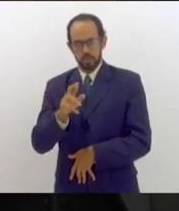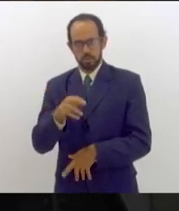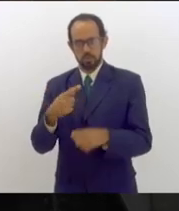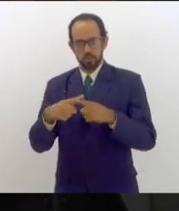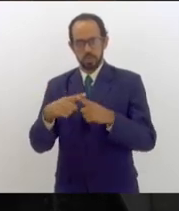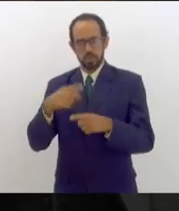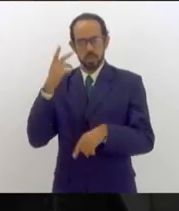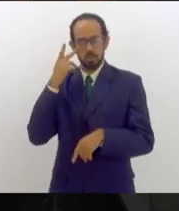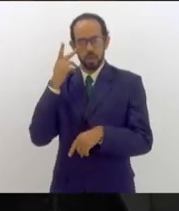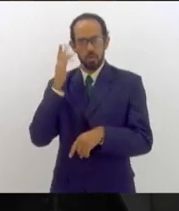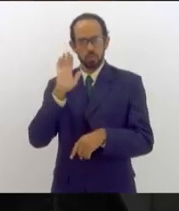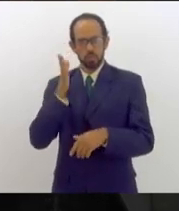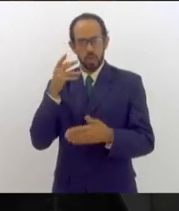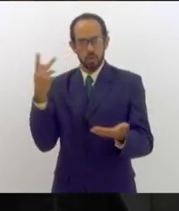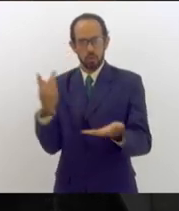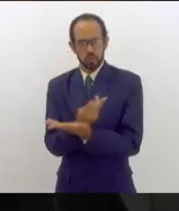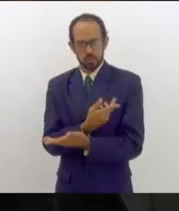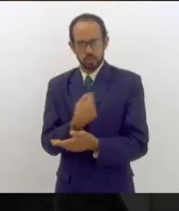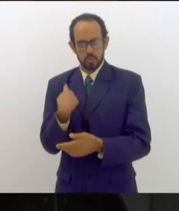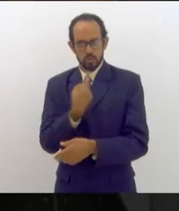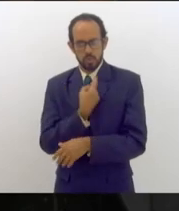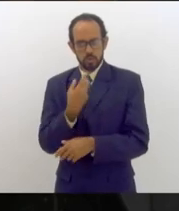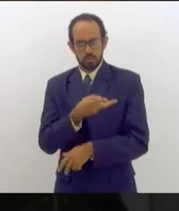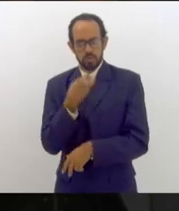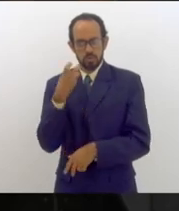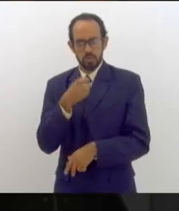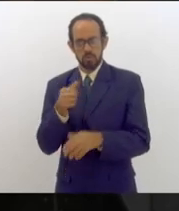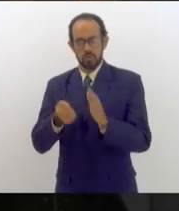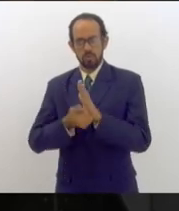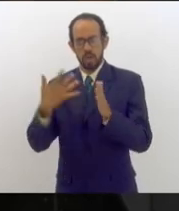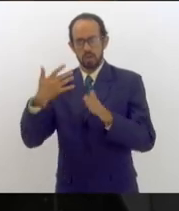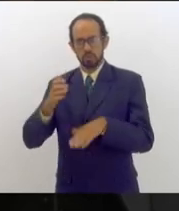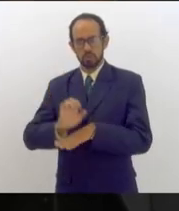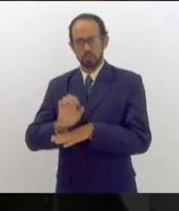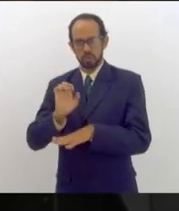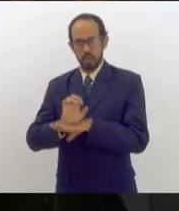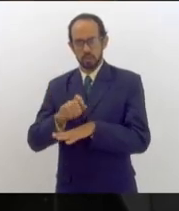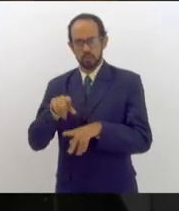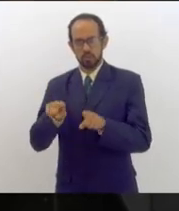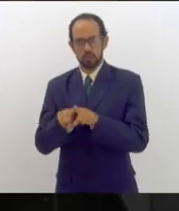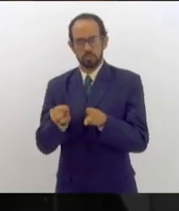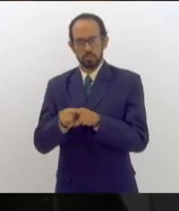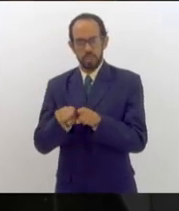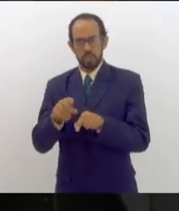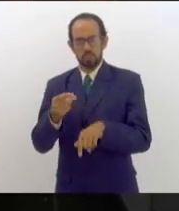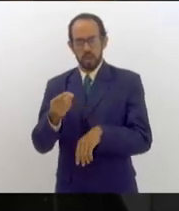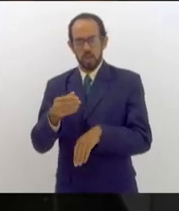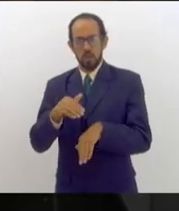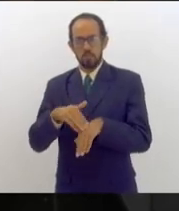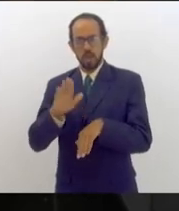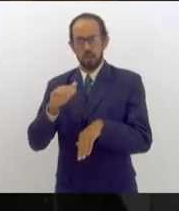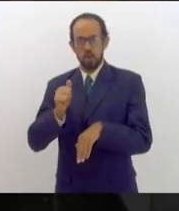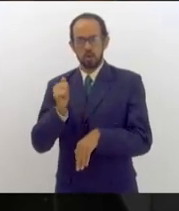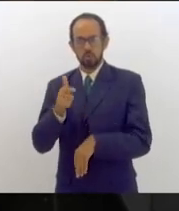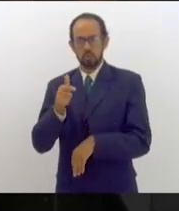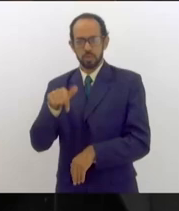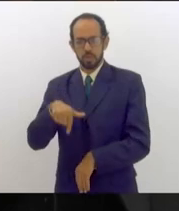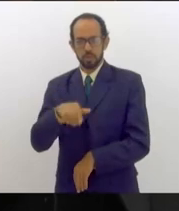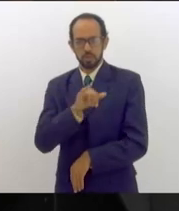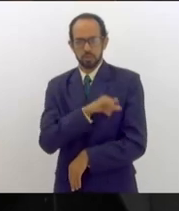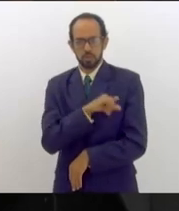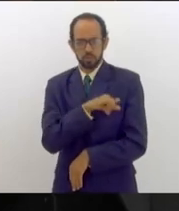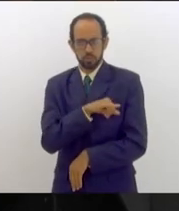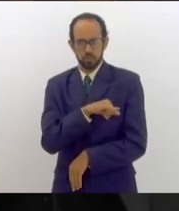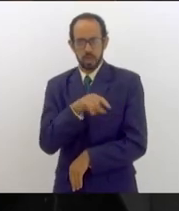esse aumento a gente observou que em diversos estados também esse valor é maior do que aqui no Rio de Janeiro e aqui a